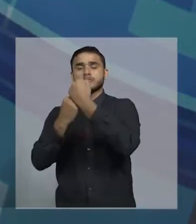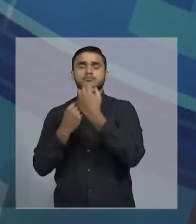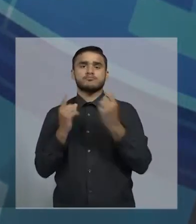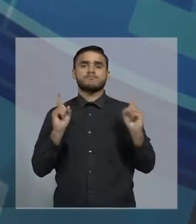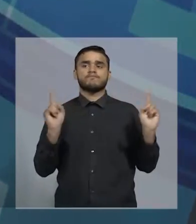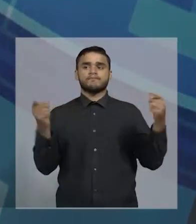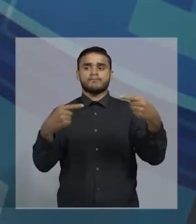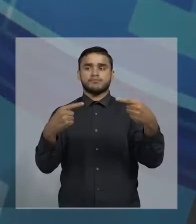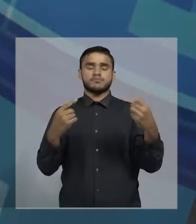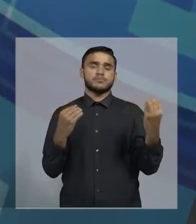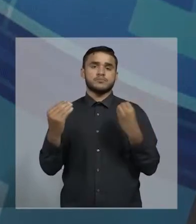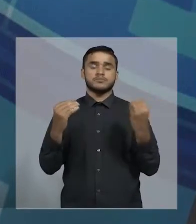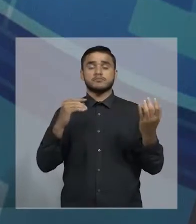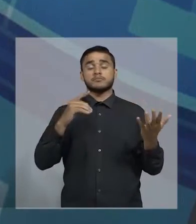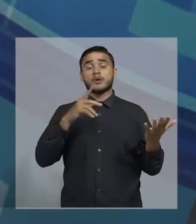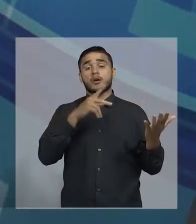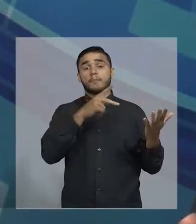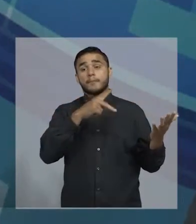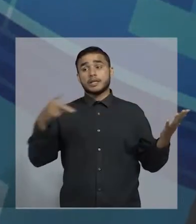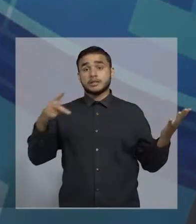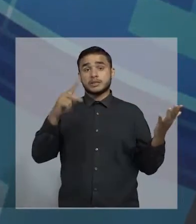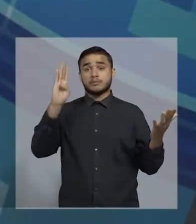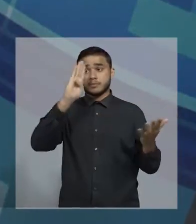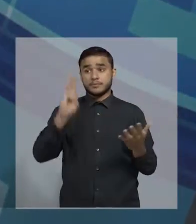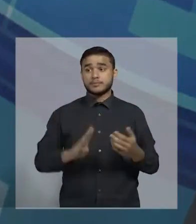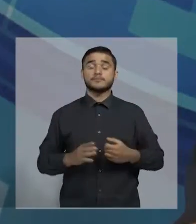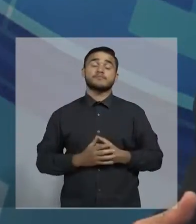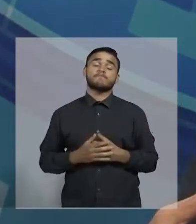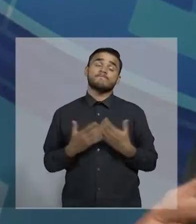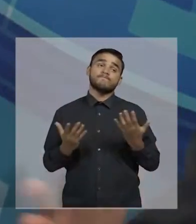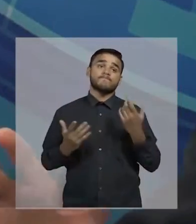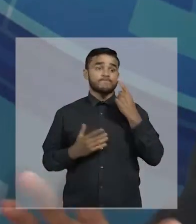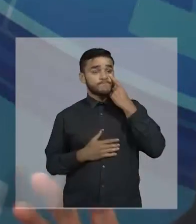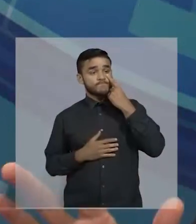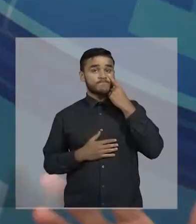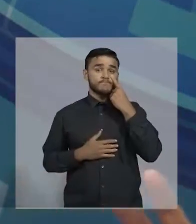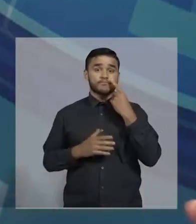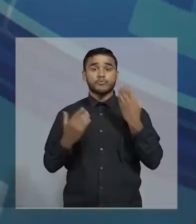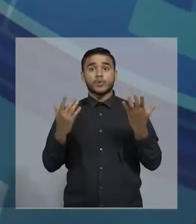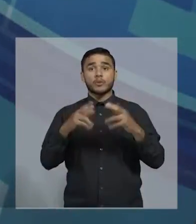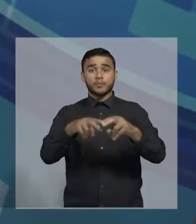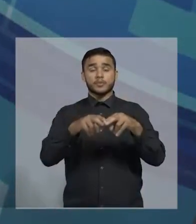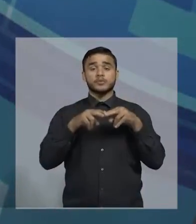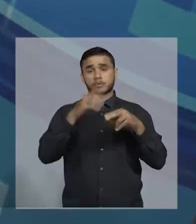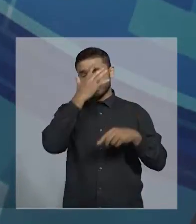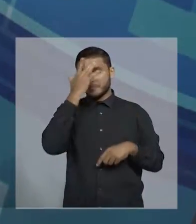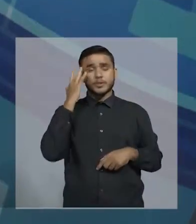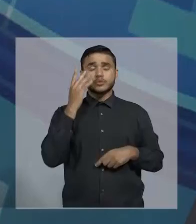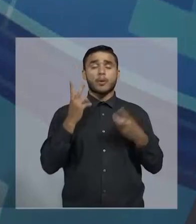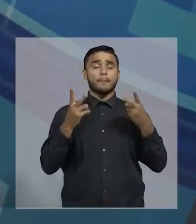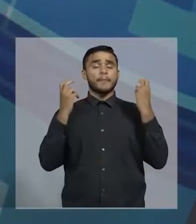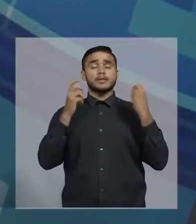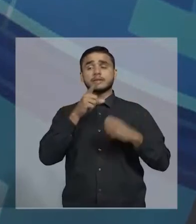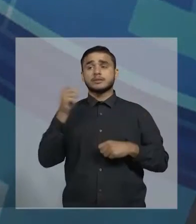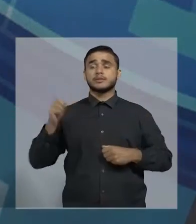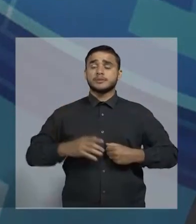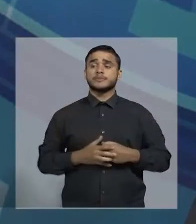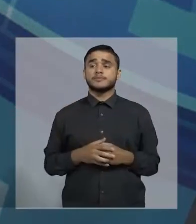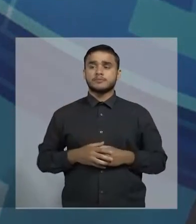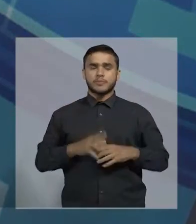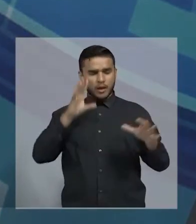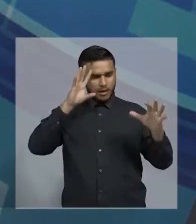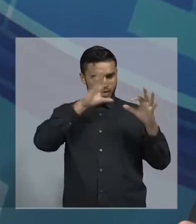eleição federal. Então, eu não vejo bem essa vinculação e eu acho que o eleitorado percebe essas coisas, né? Além do